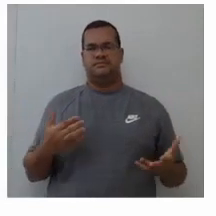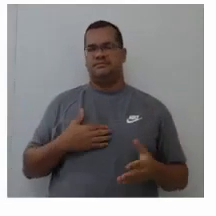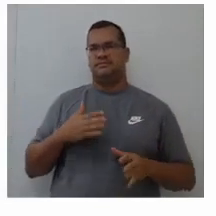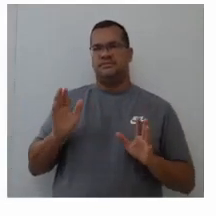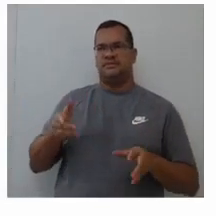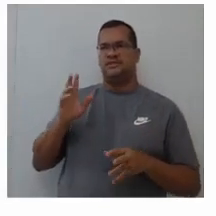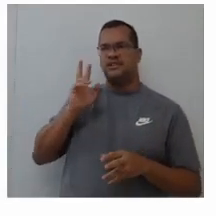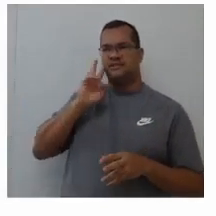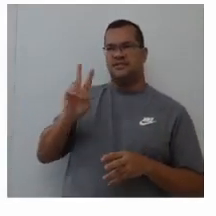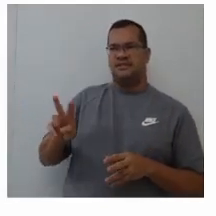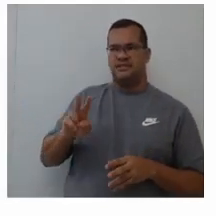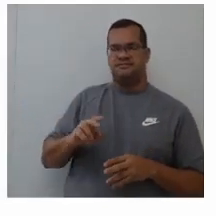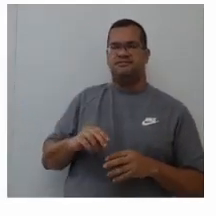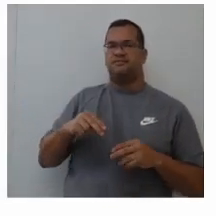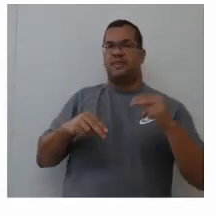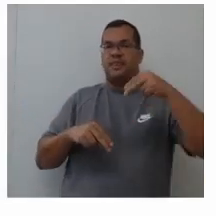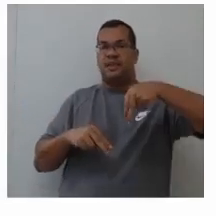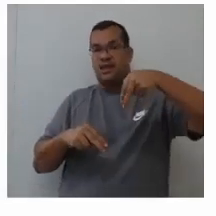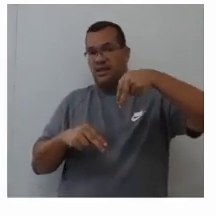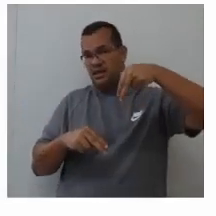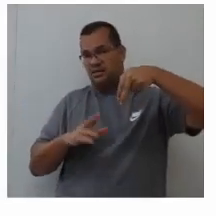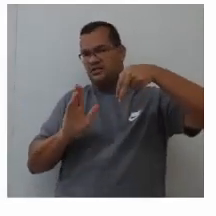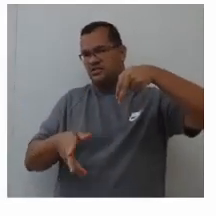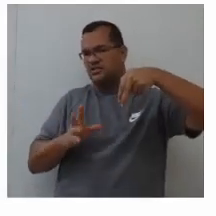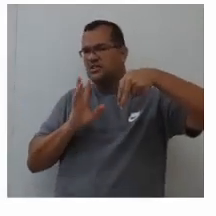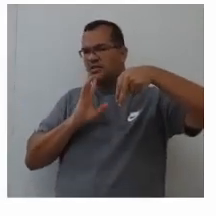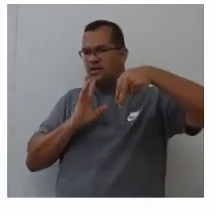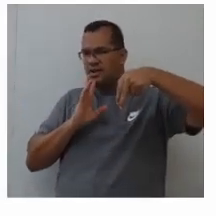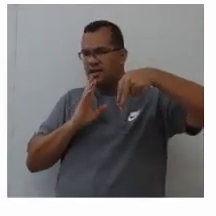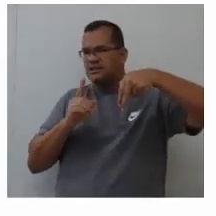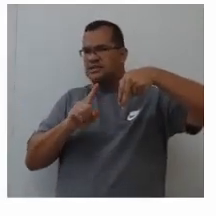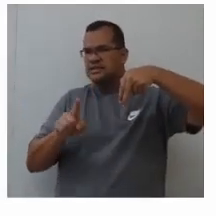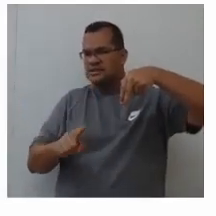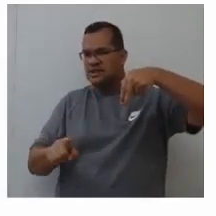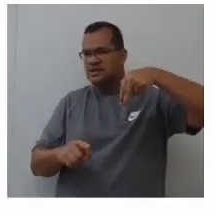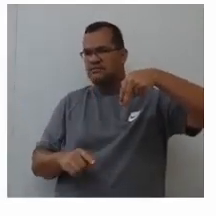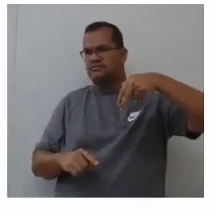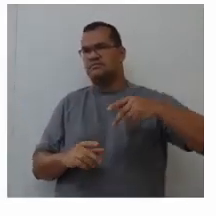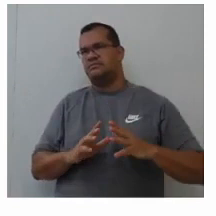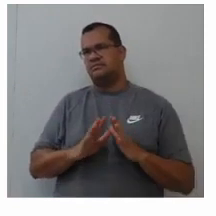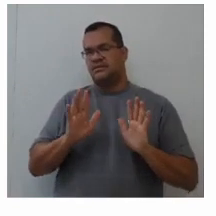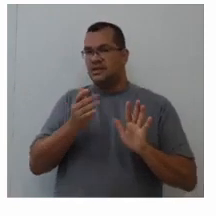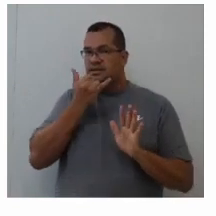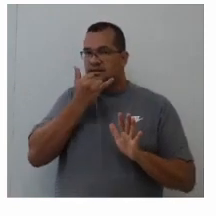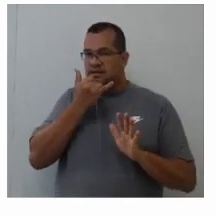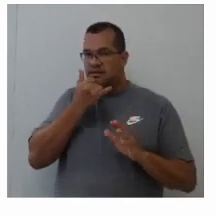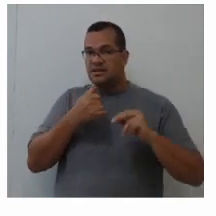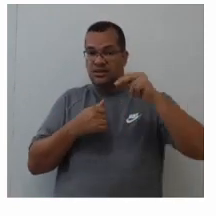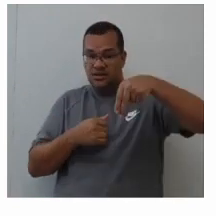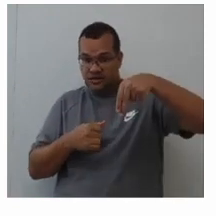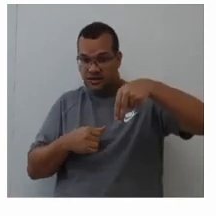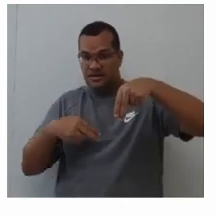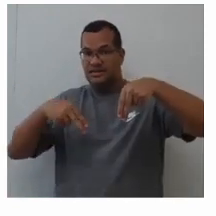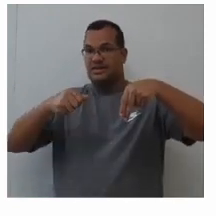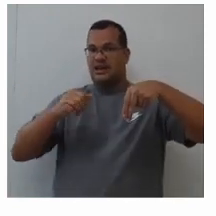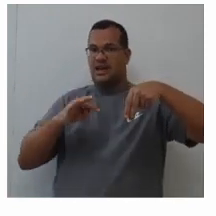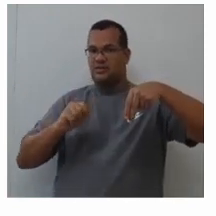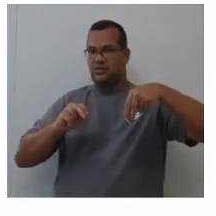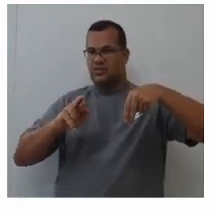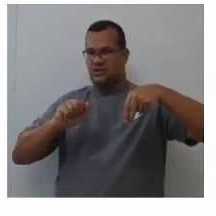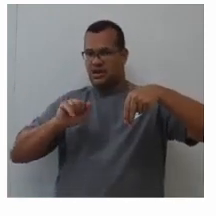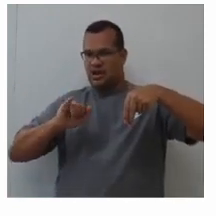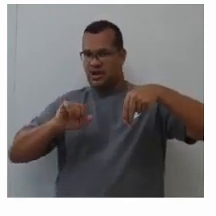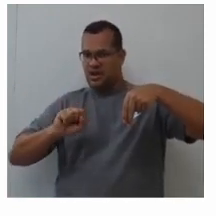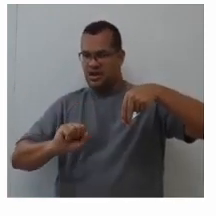aqui na sua tela. N, números inteiros, a gente já viu. Z, perdão. N, números naturais. Desculpa